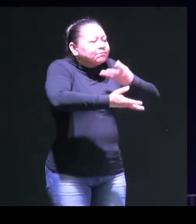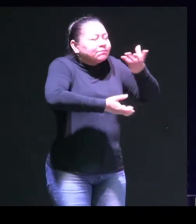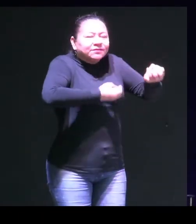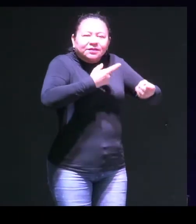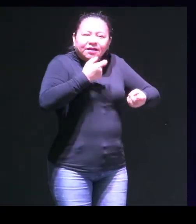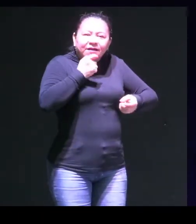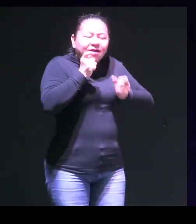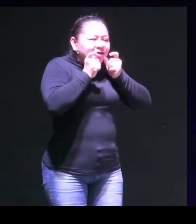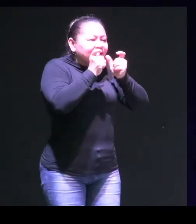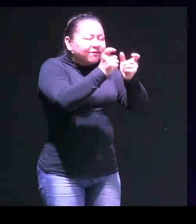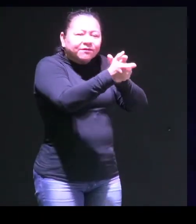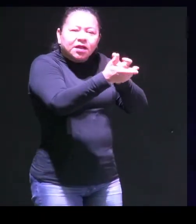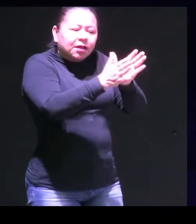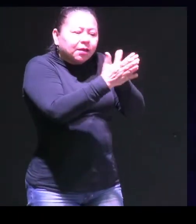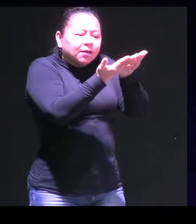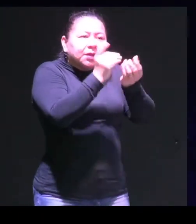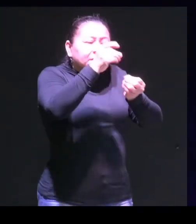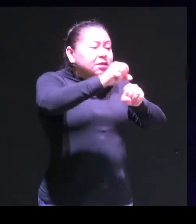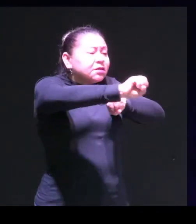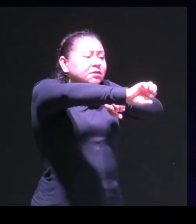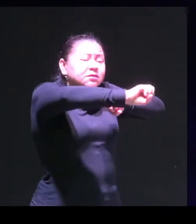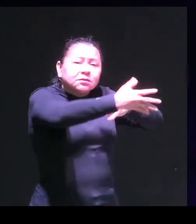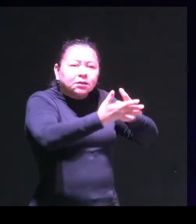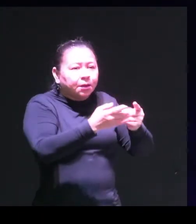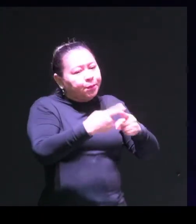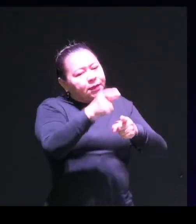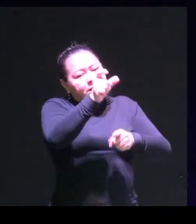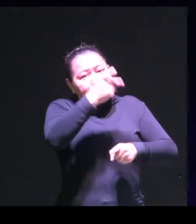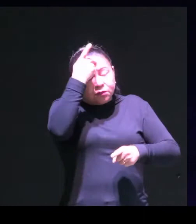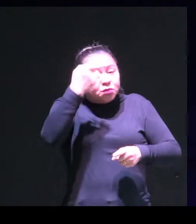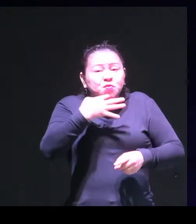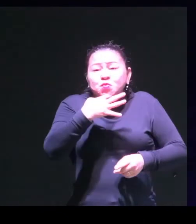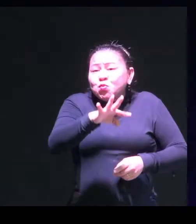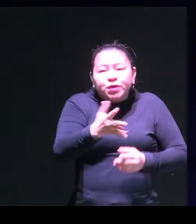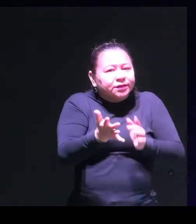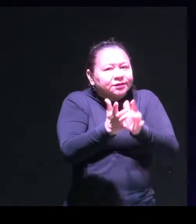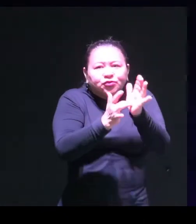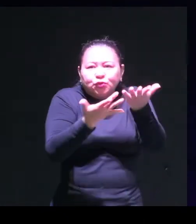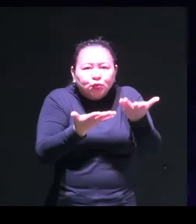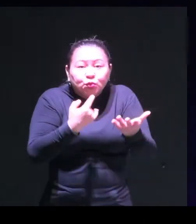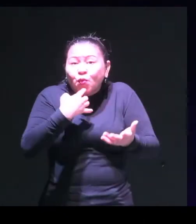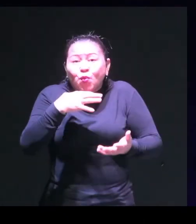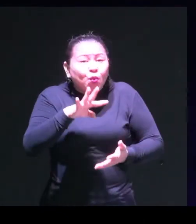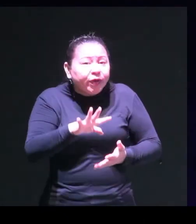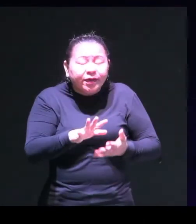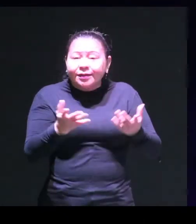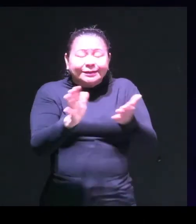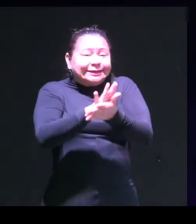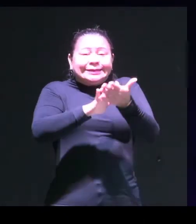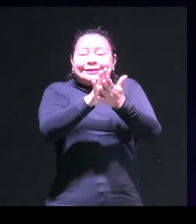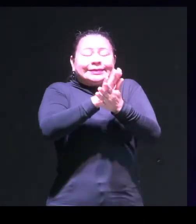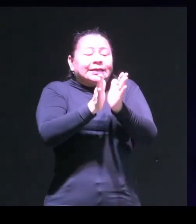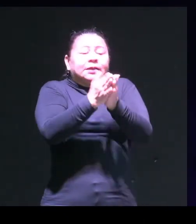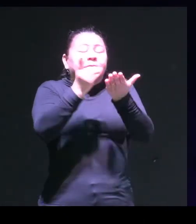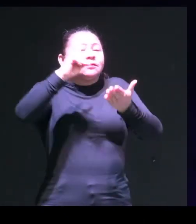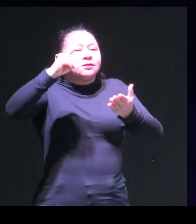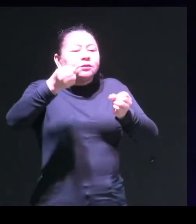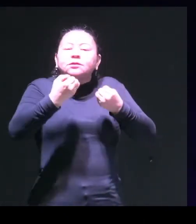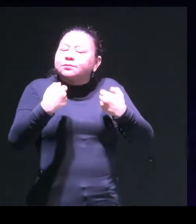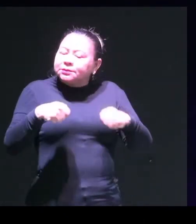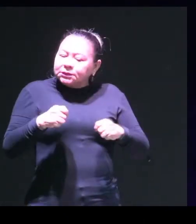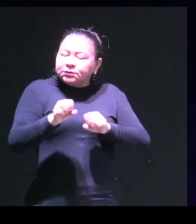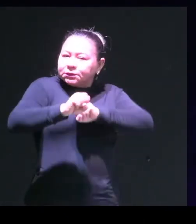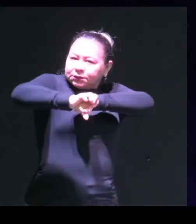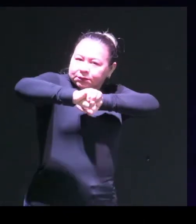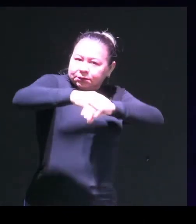a palavra. As pessoas estão carentes, elas não sabem que Jesus vai voltar. É um dever da igreja dizer para elas que Jesus vai voltar. Há